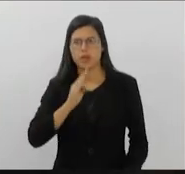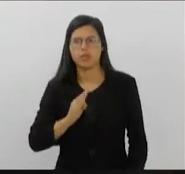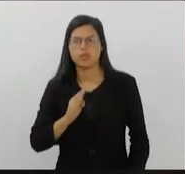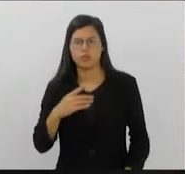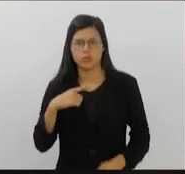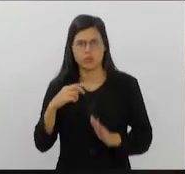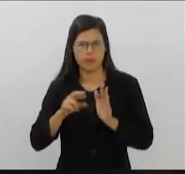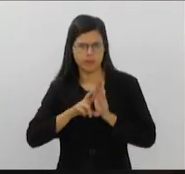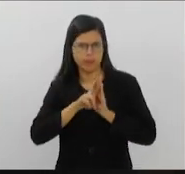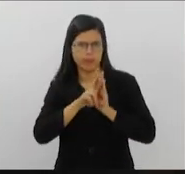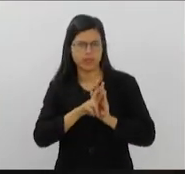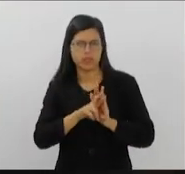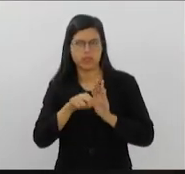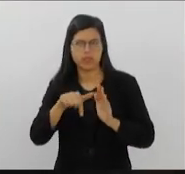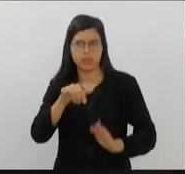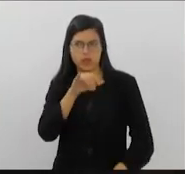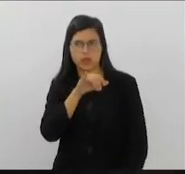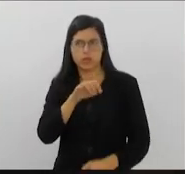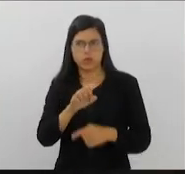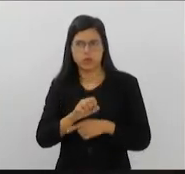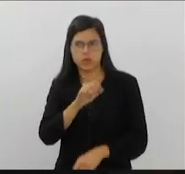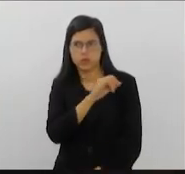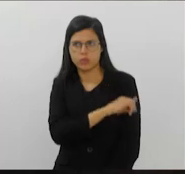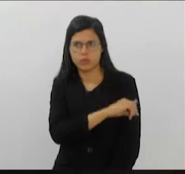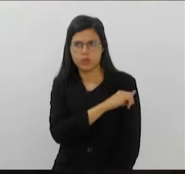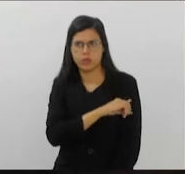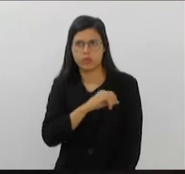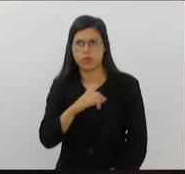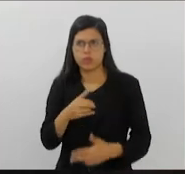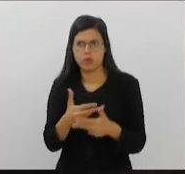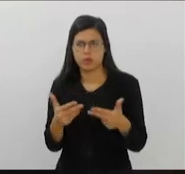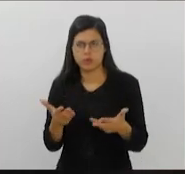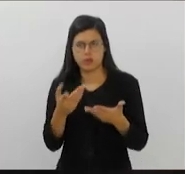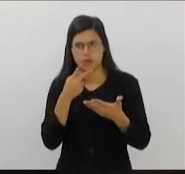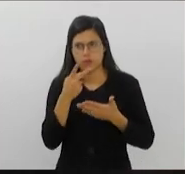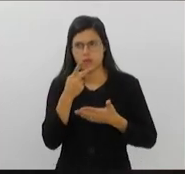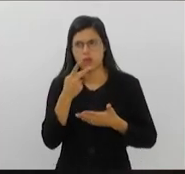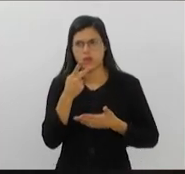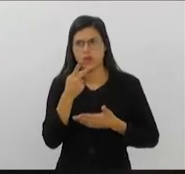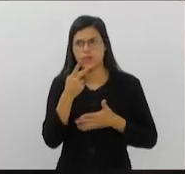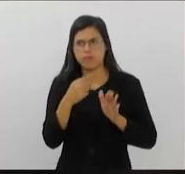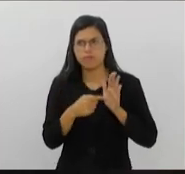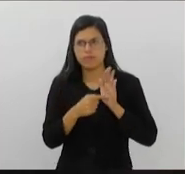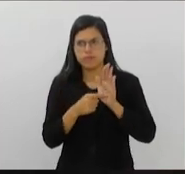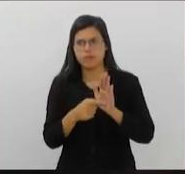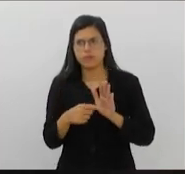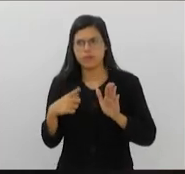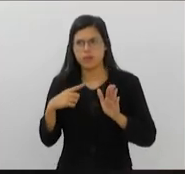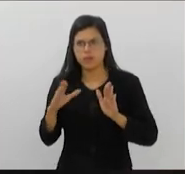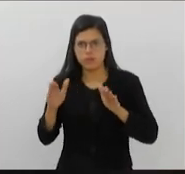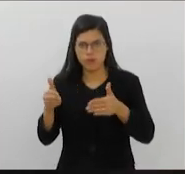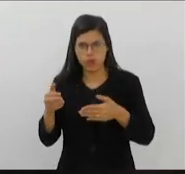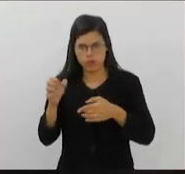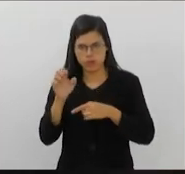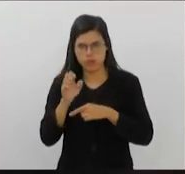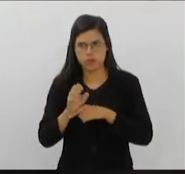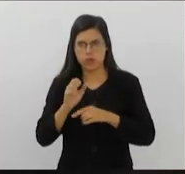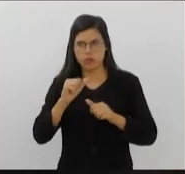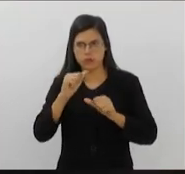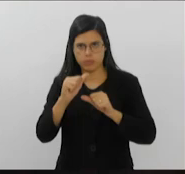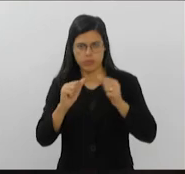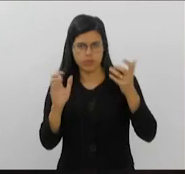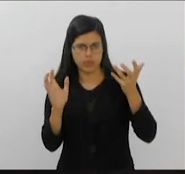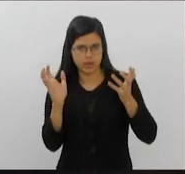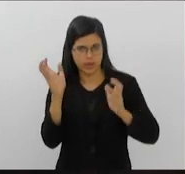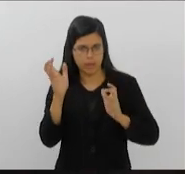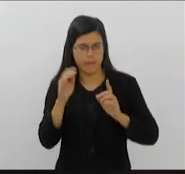no âmbito aqui do Estado do Rio de Janeiro, algo que também eu queria colaborar e trazer, é que nós temos um Fórum Estadual de Mudanças Climáticas.